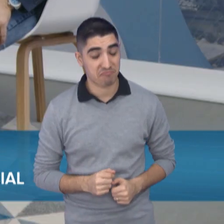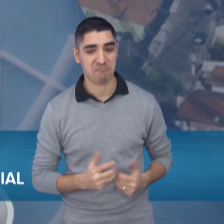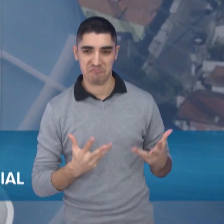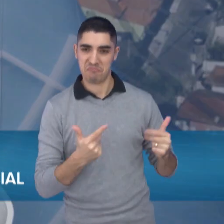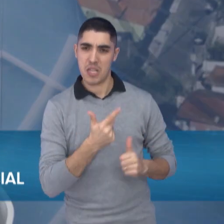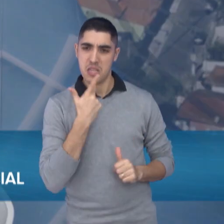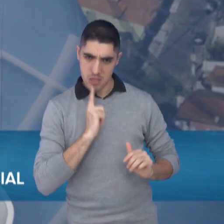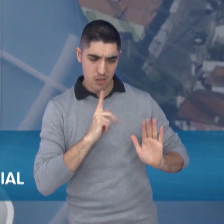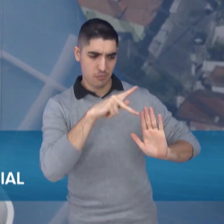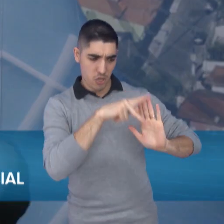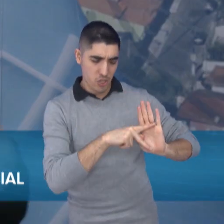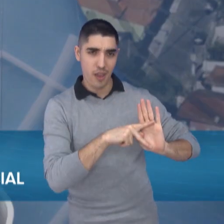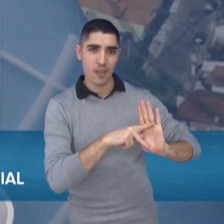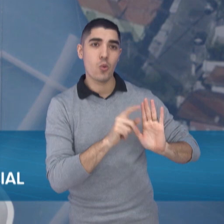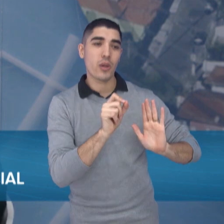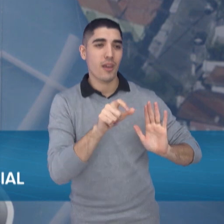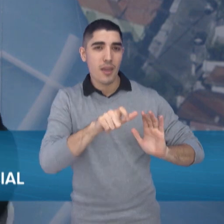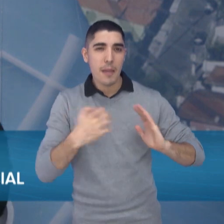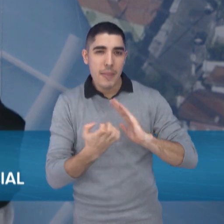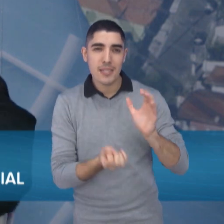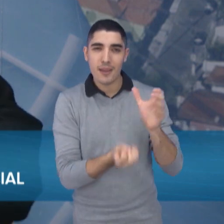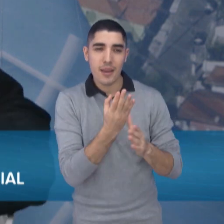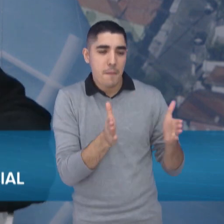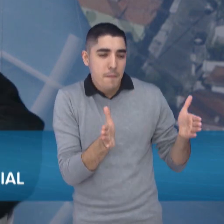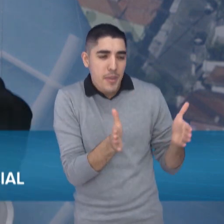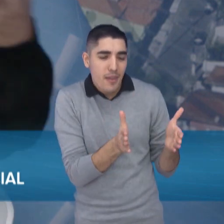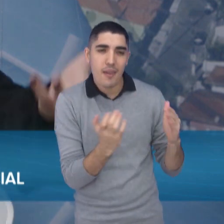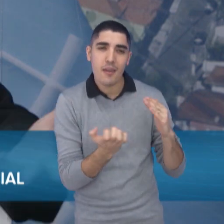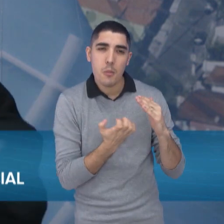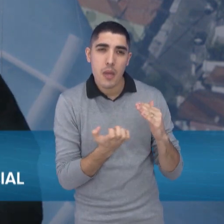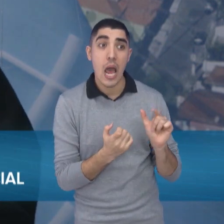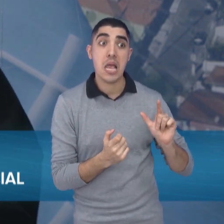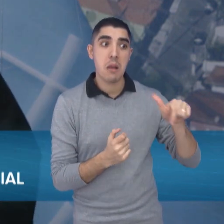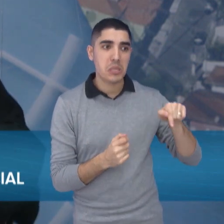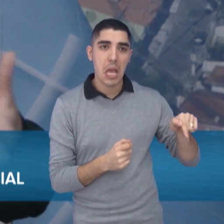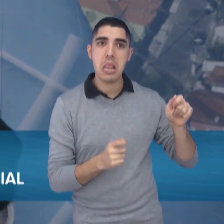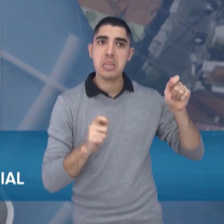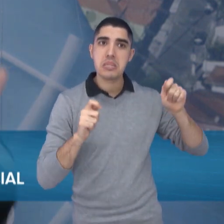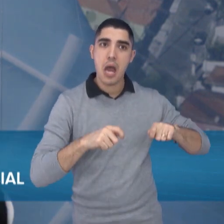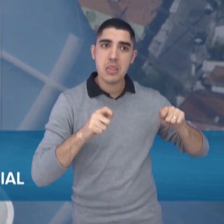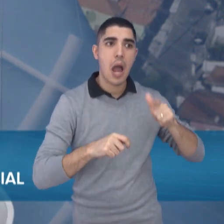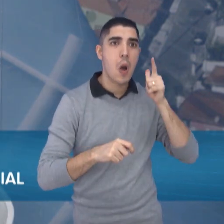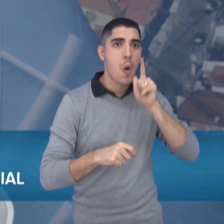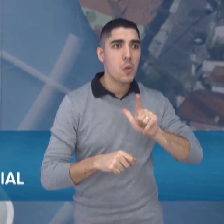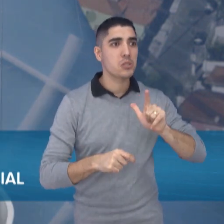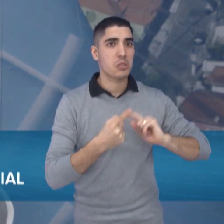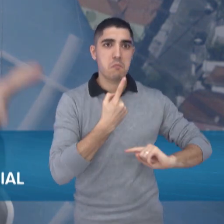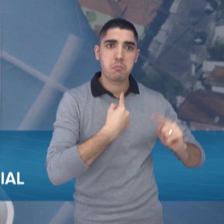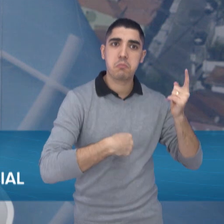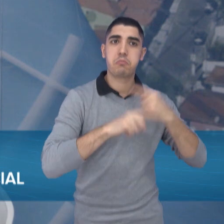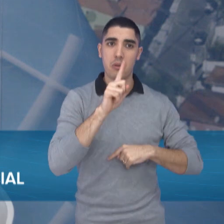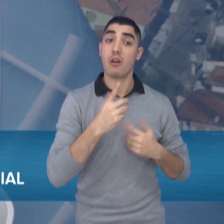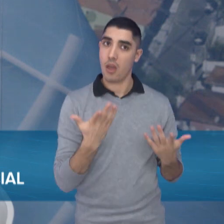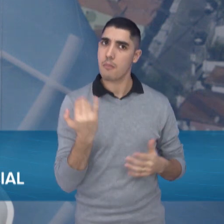que começam bem pequenininho, formiguinha, e aí a gente vê, né, o potencial que ele tem de chegar. Isso é importante também, né, porque